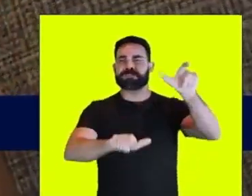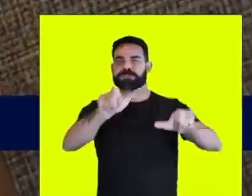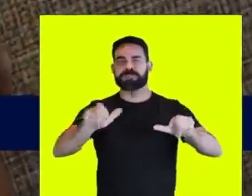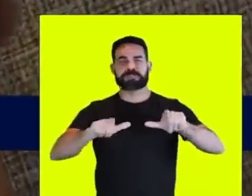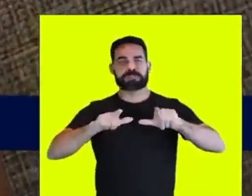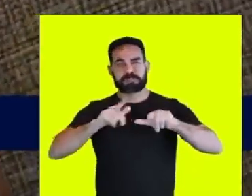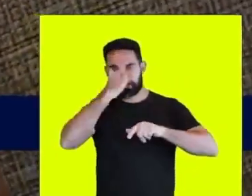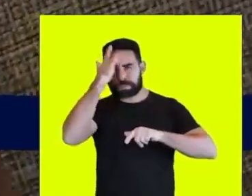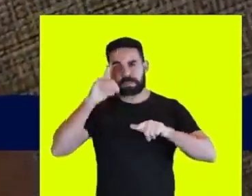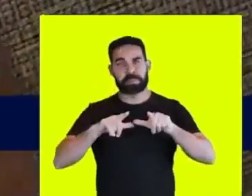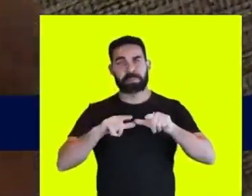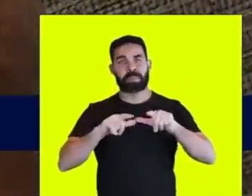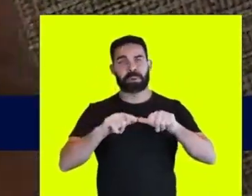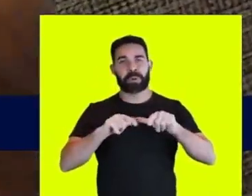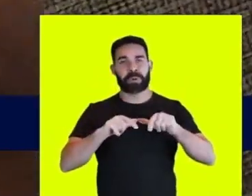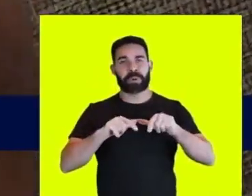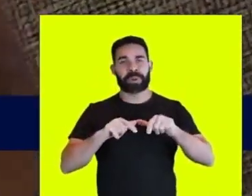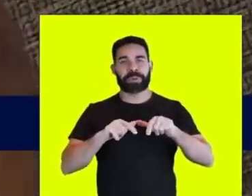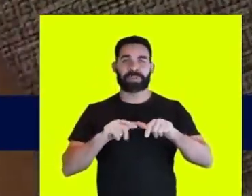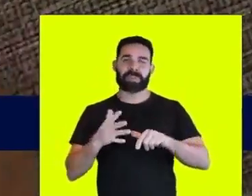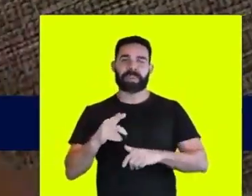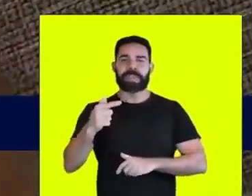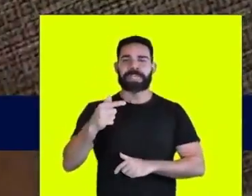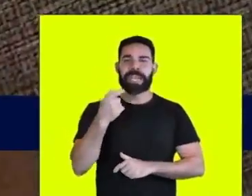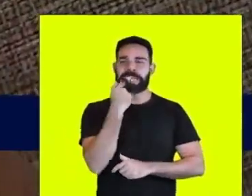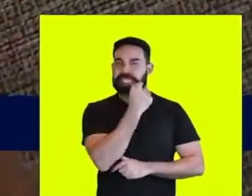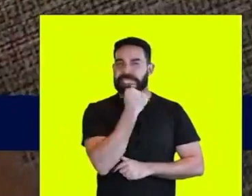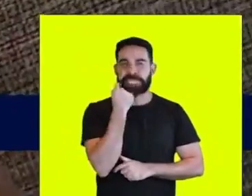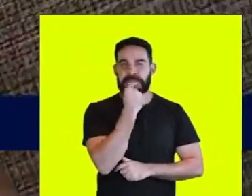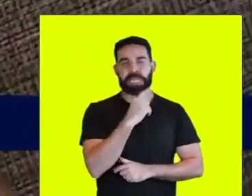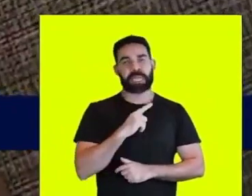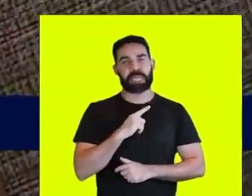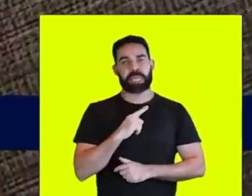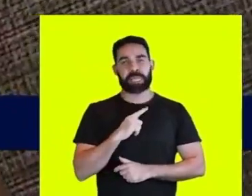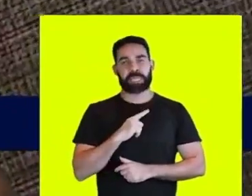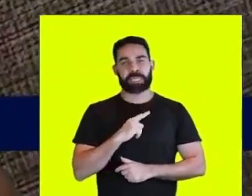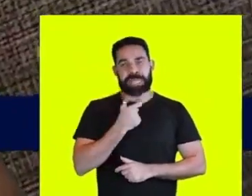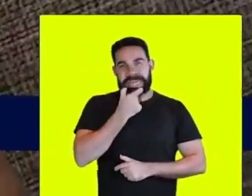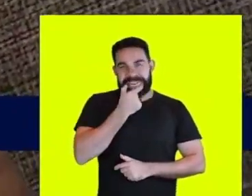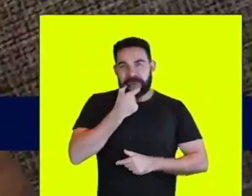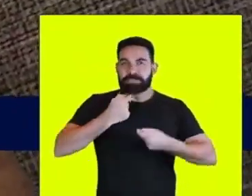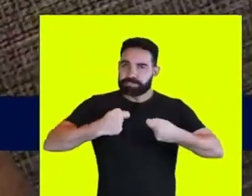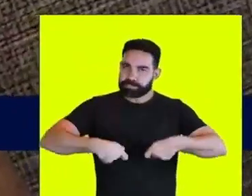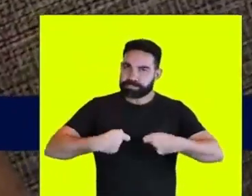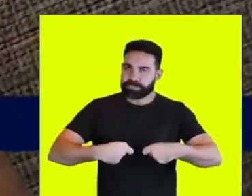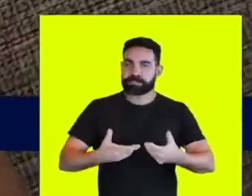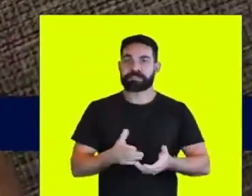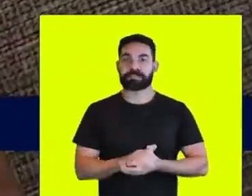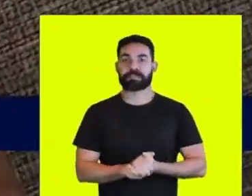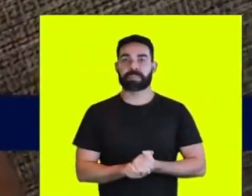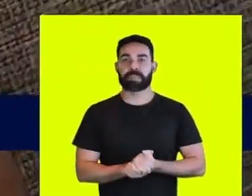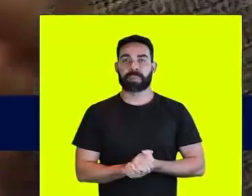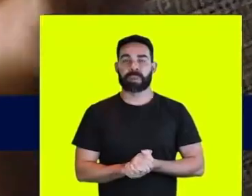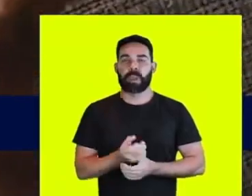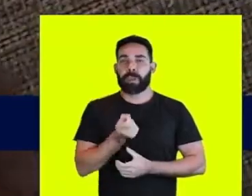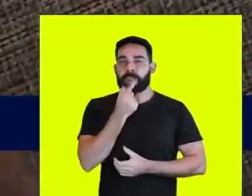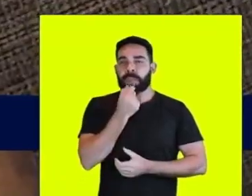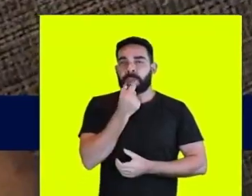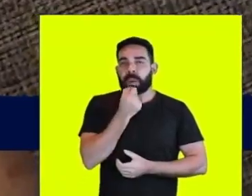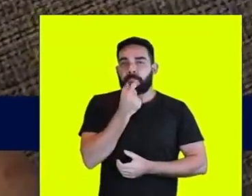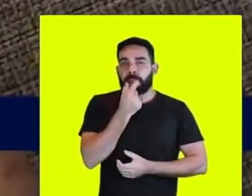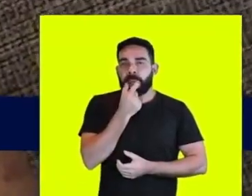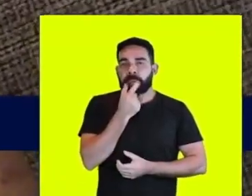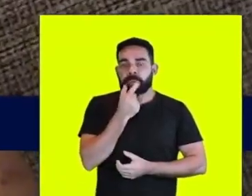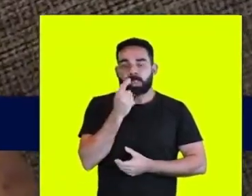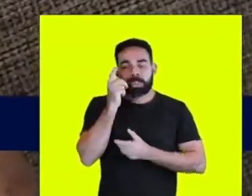que também lutam diariamente. Cantar meus 7 dentes que eu tinha aqui em cima, eu fiz um troço. Me deram um calmante